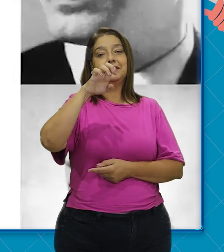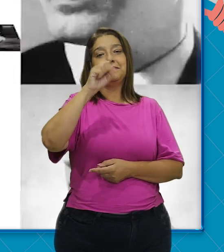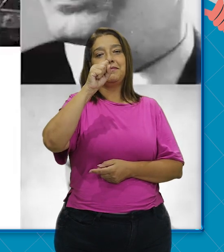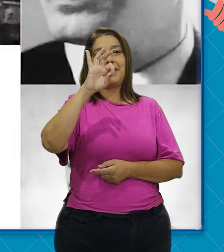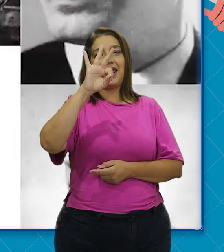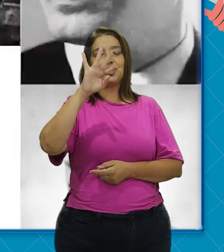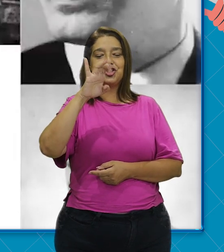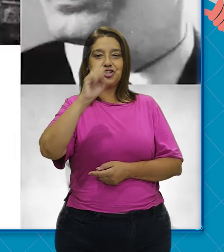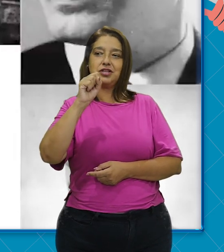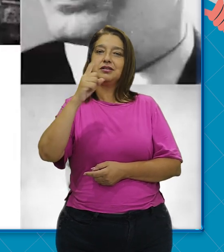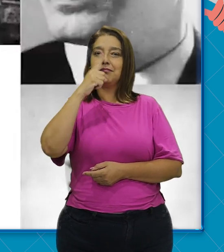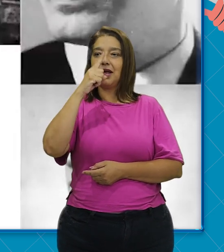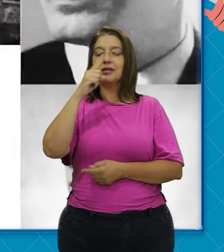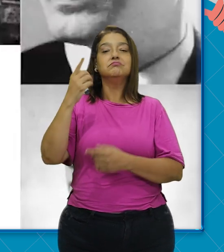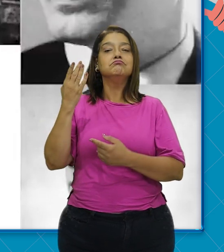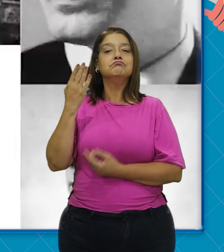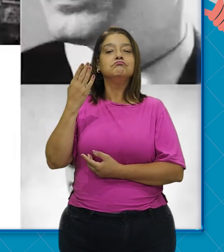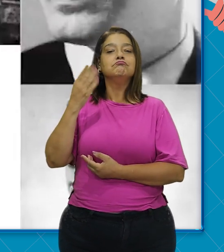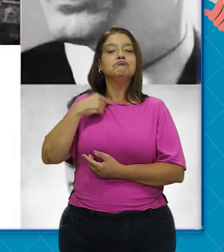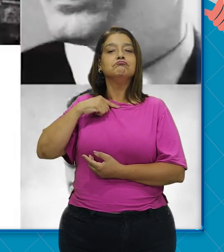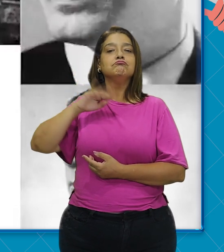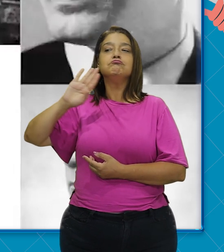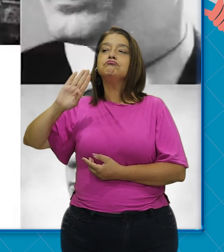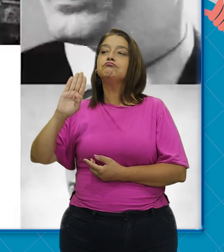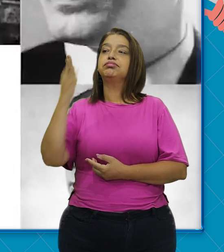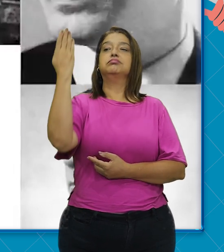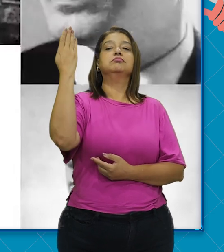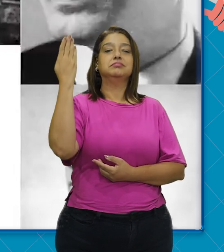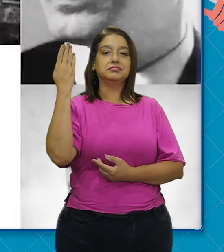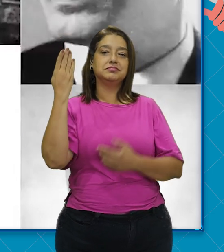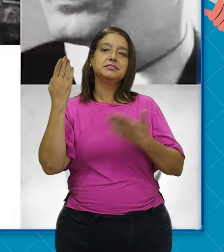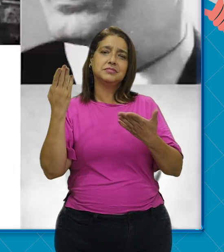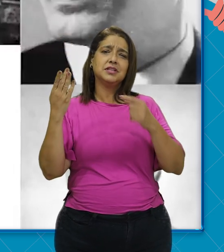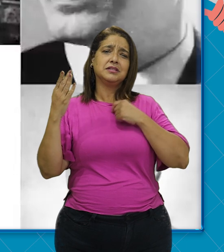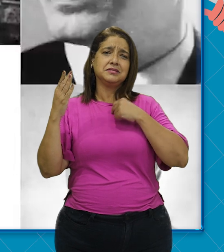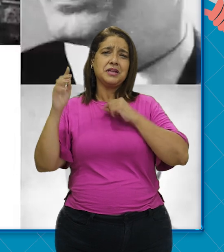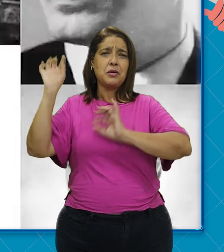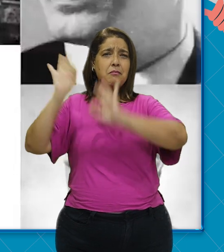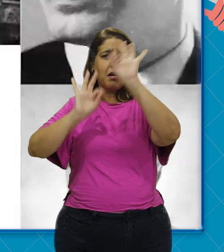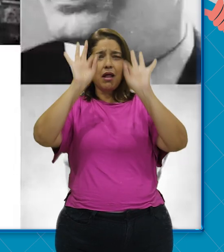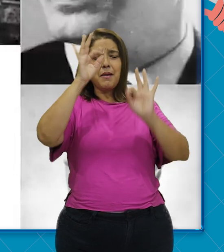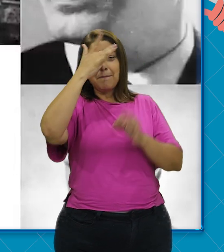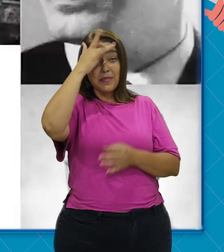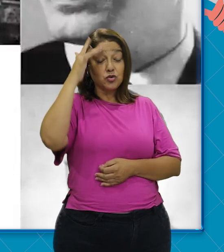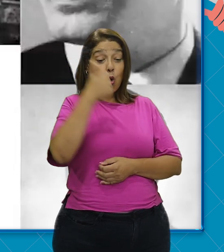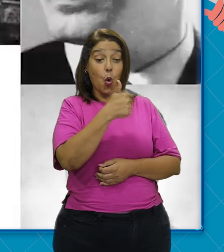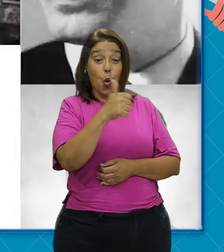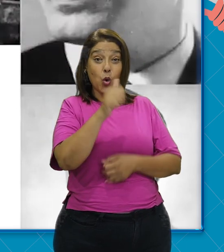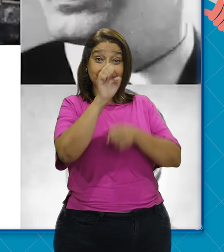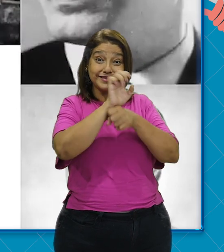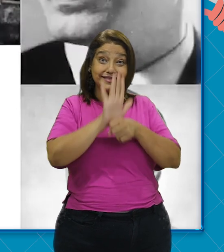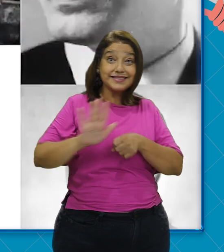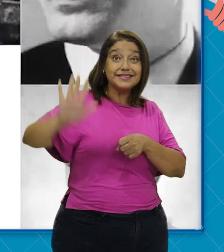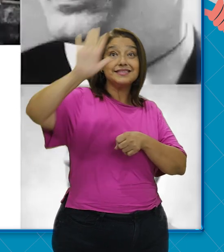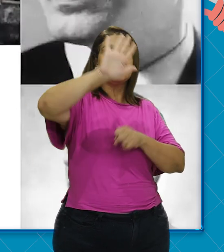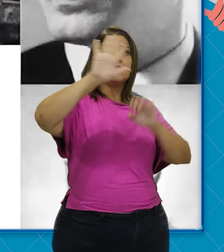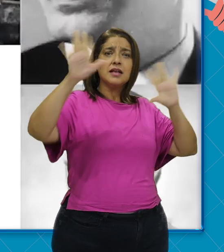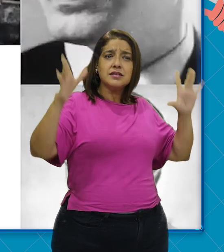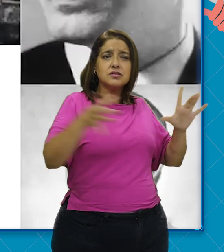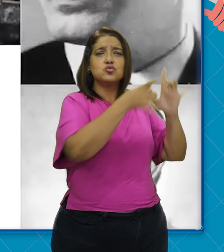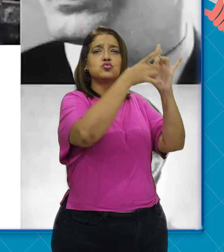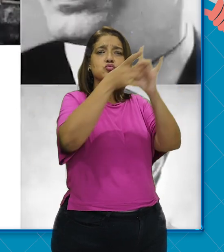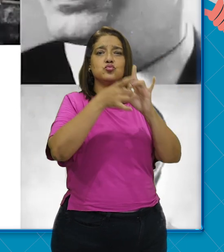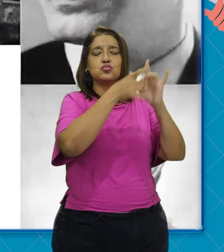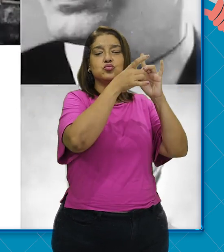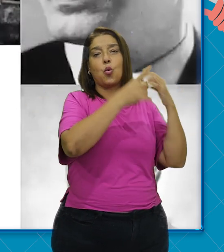Costa, um movimento guerrilheiro que percorreu por 11 estados brasileiros, convocando pessoas a se juntar a eles pelo fim da República